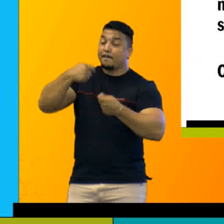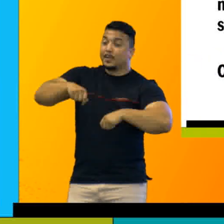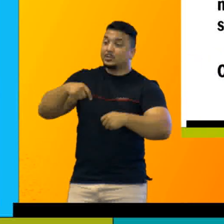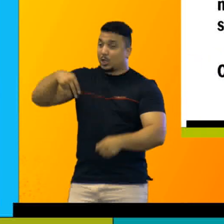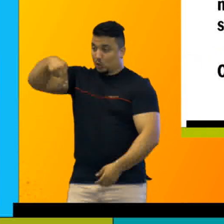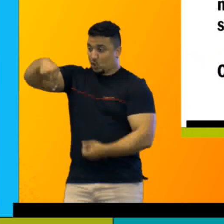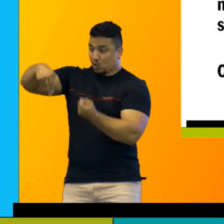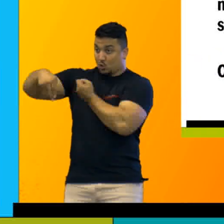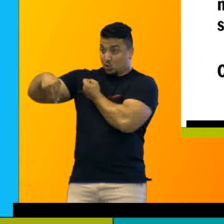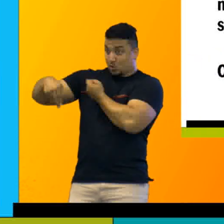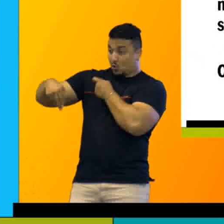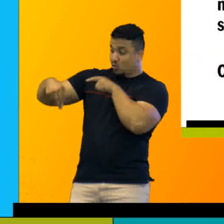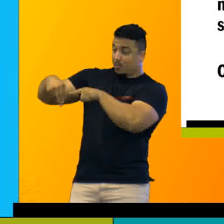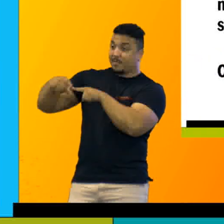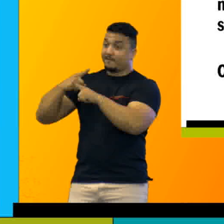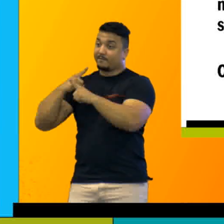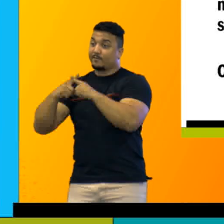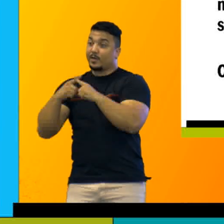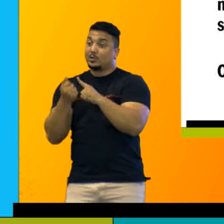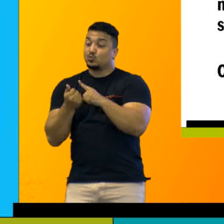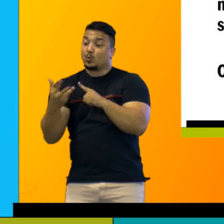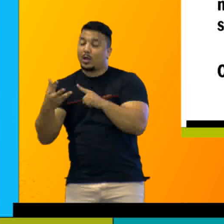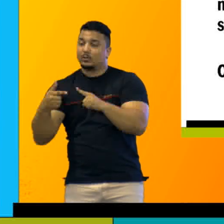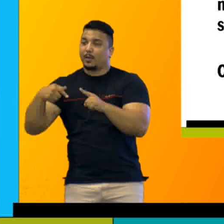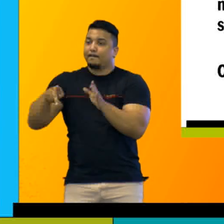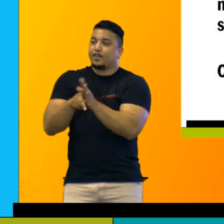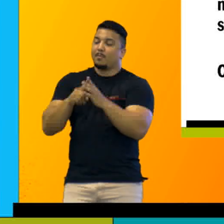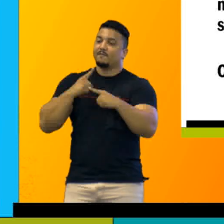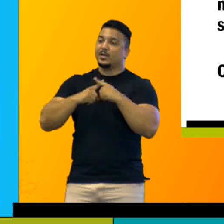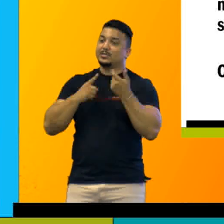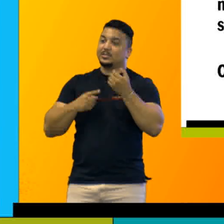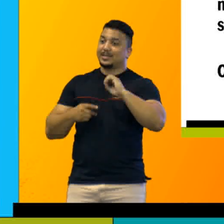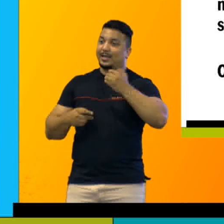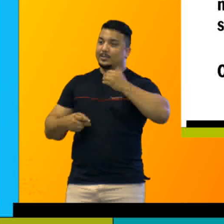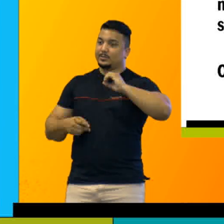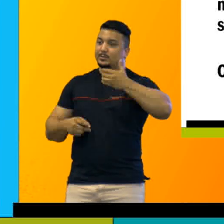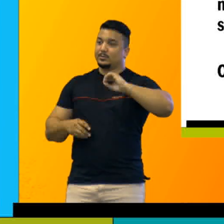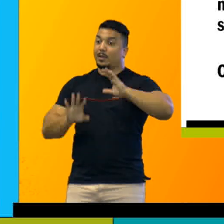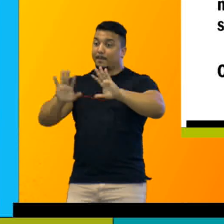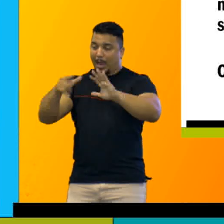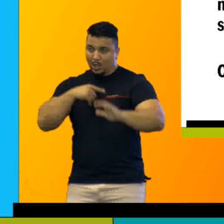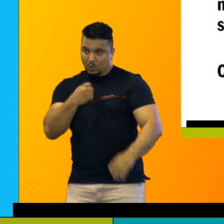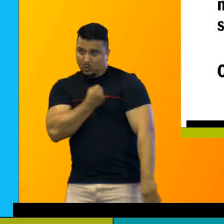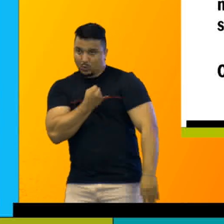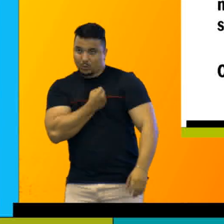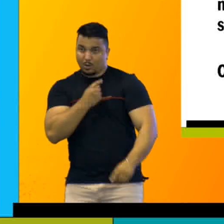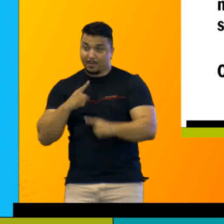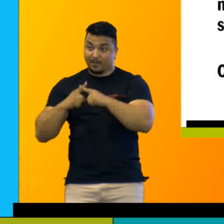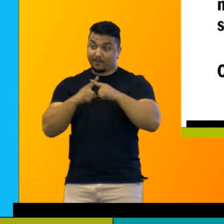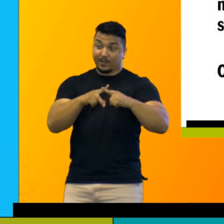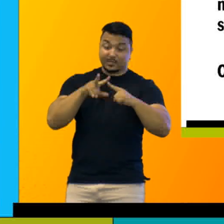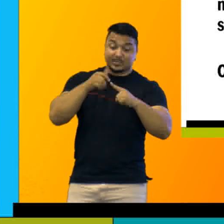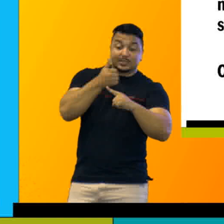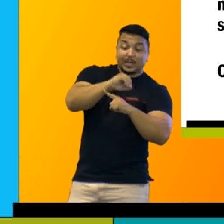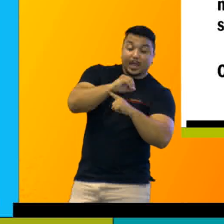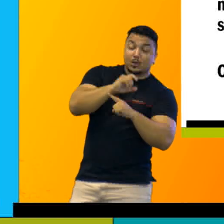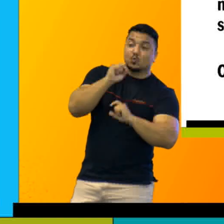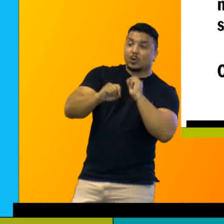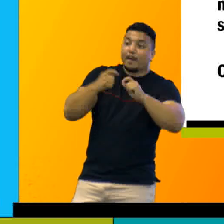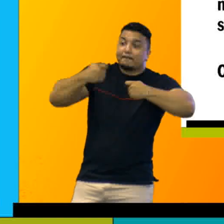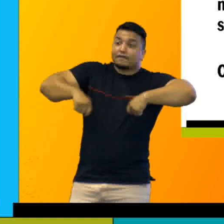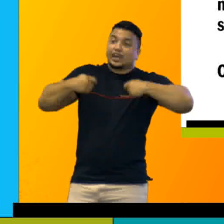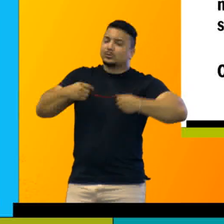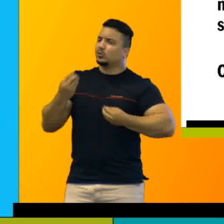Um número vezes uma potência de 10. Mas esse número, que vai multiplicar o 10, tem